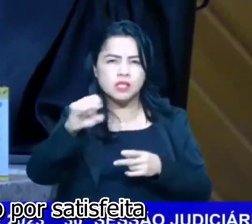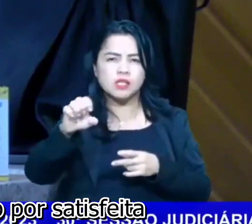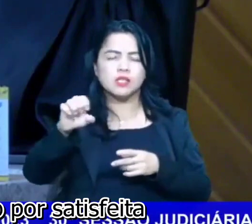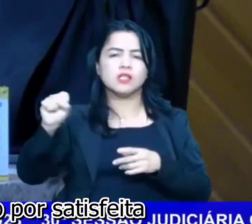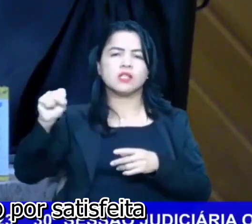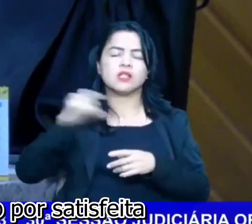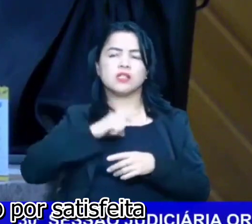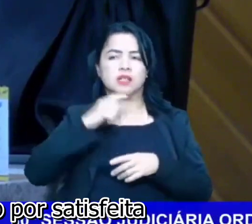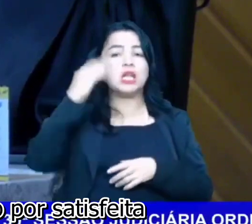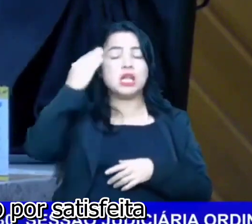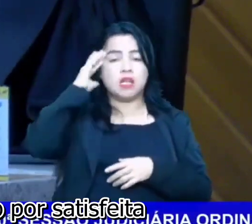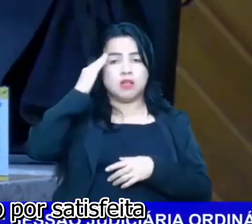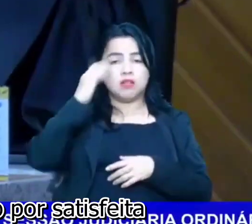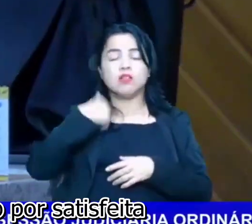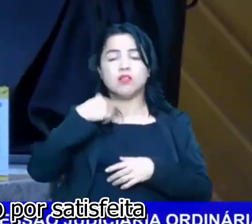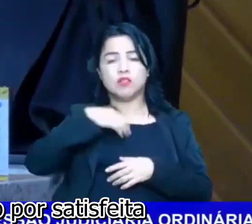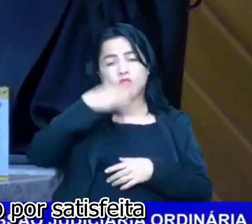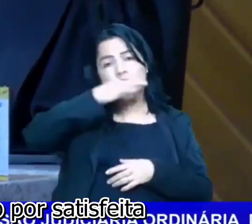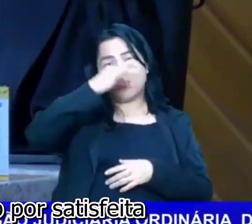qual eu entendo por